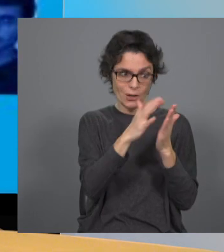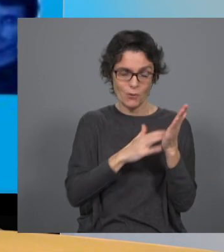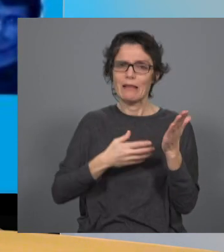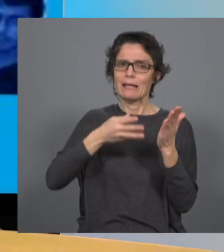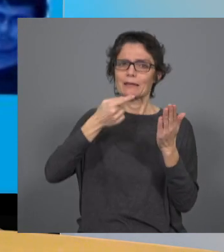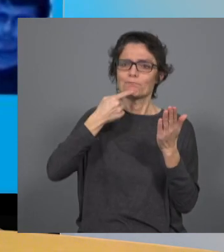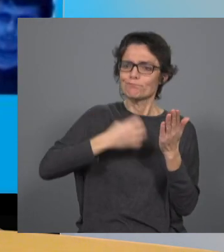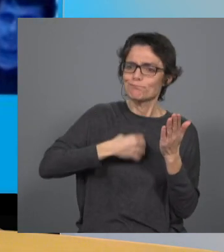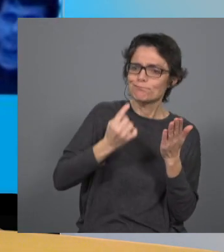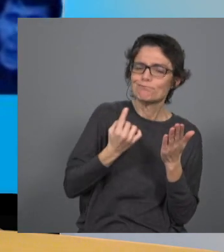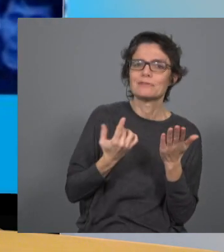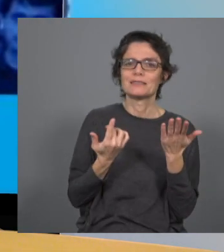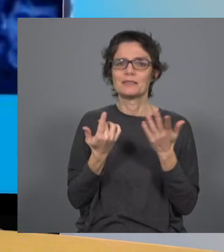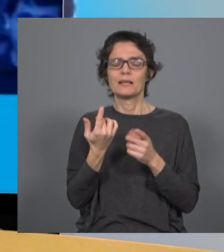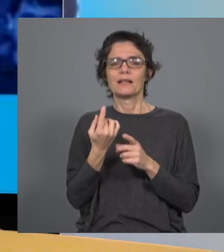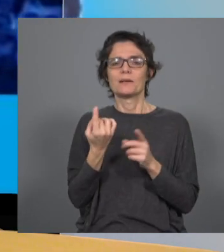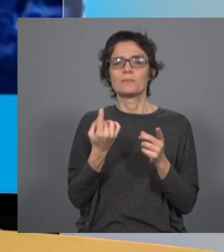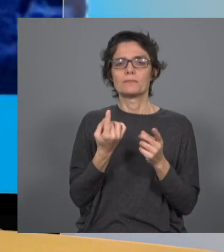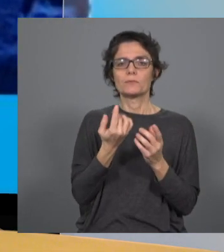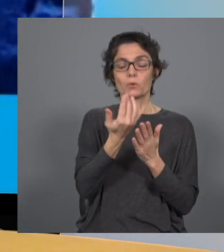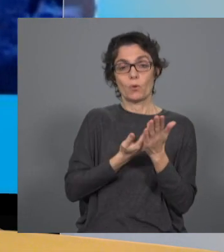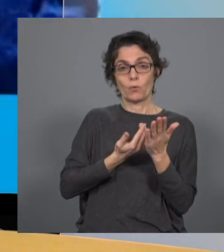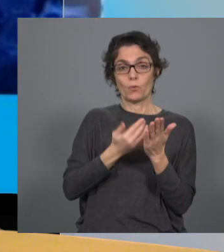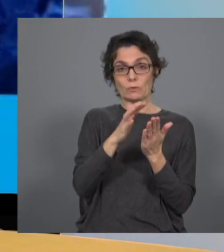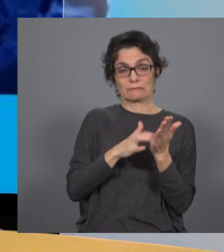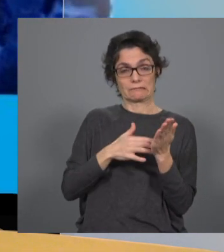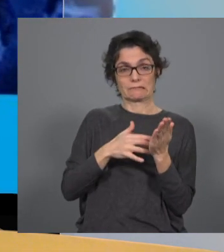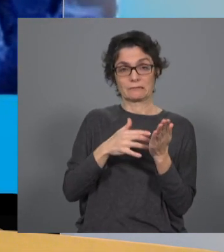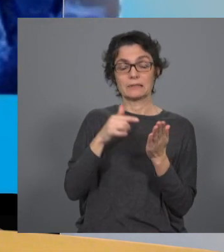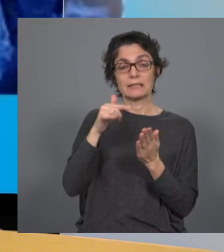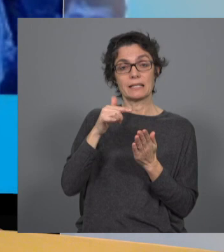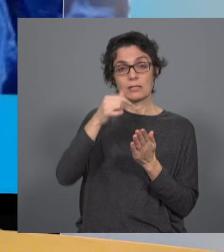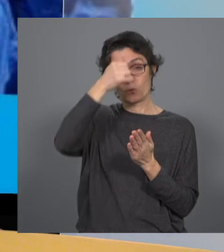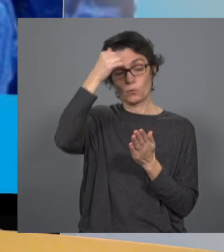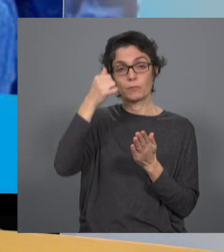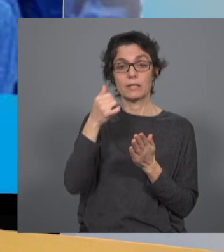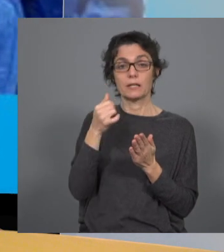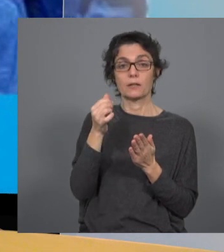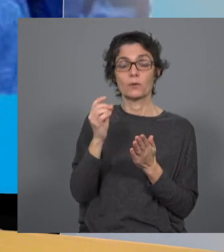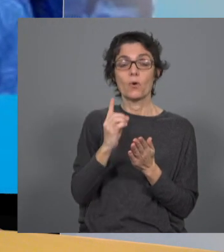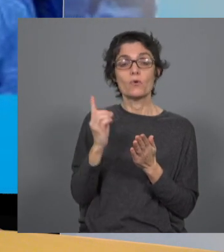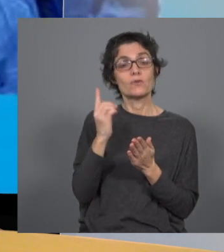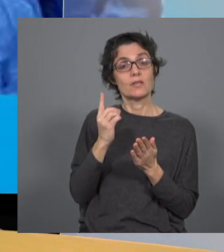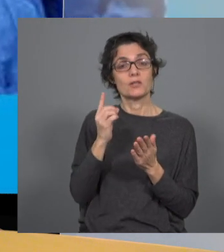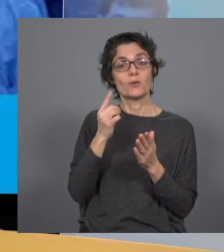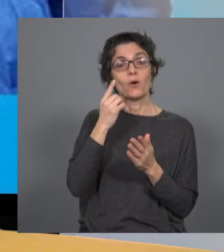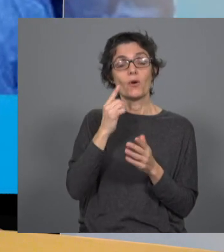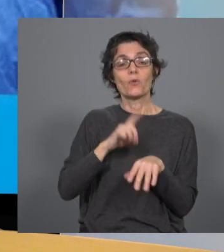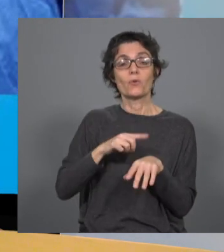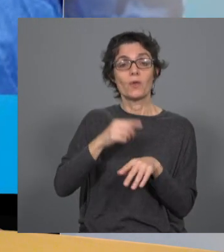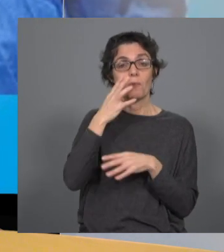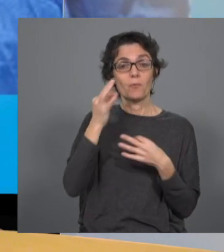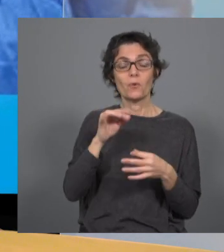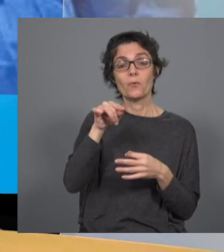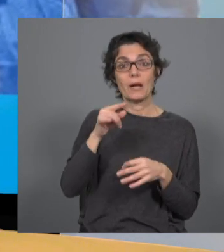desta proposta da liturgia deste sexto domingo do tempo comum, também domingo dia dos namorados, a dia 14